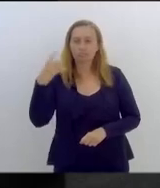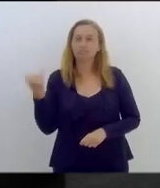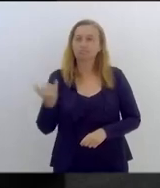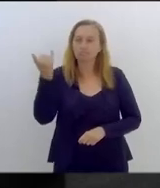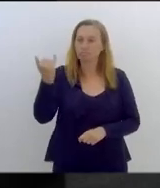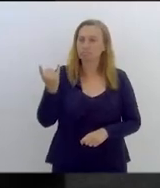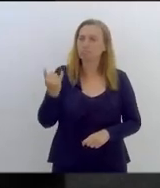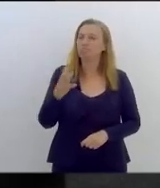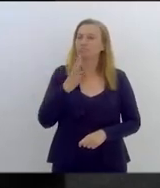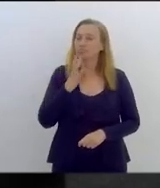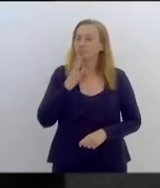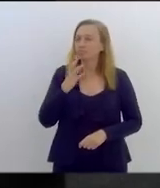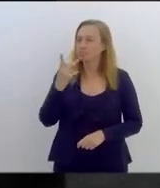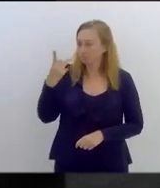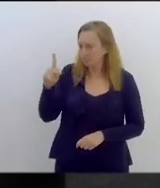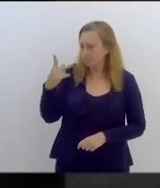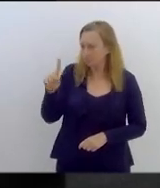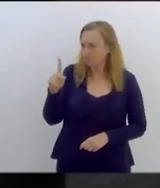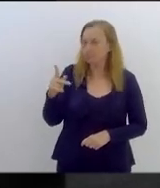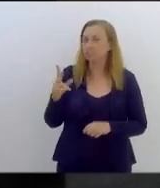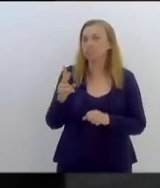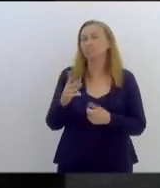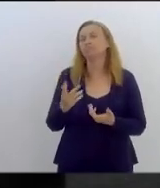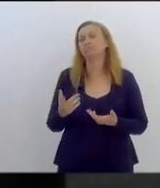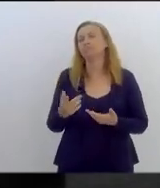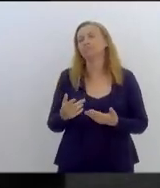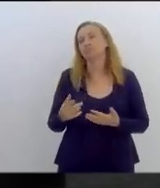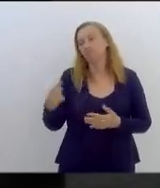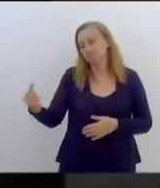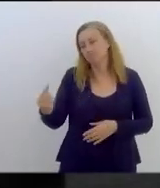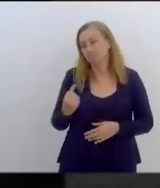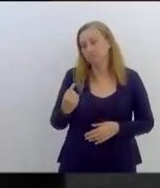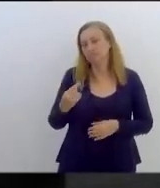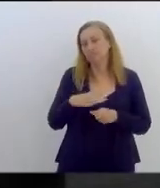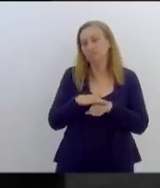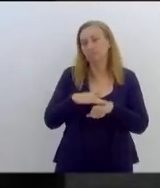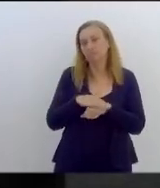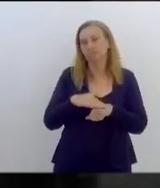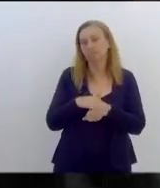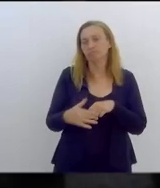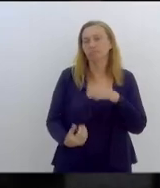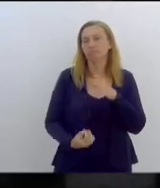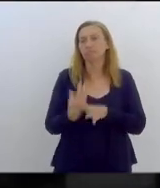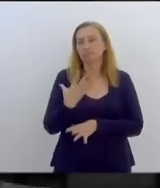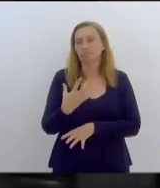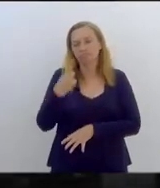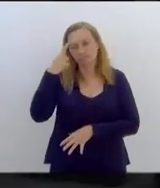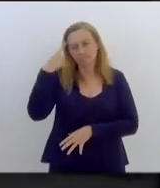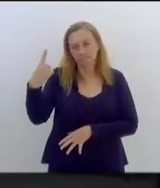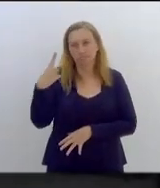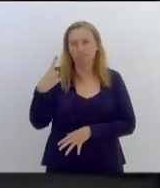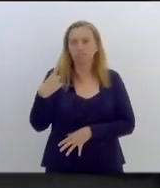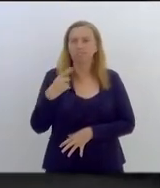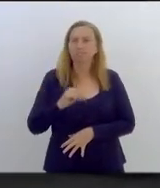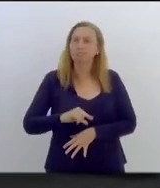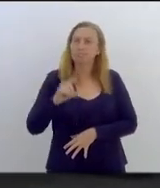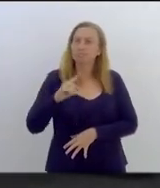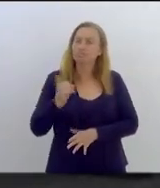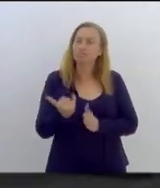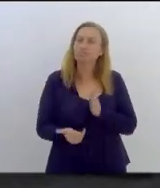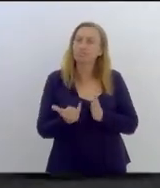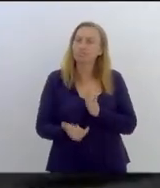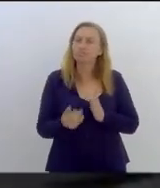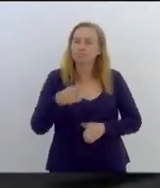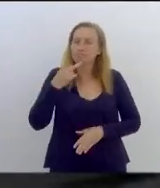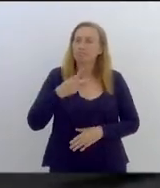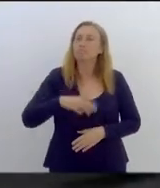aliás, conhecido de Vossa Excelência, me procurou. E a ideia era criar algum aumento no imposto e dizer, olha,